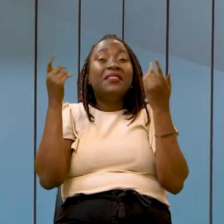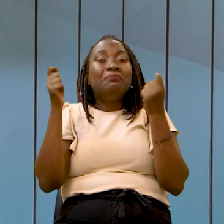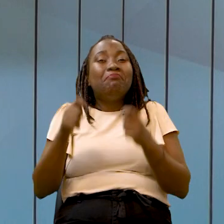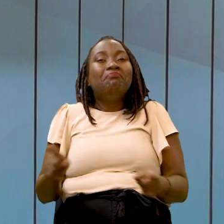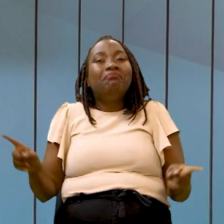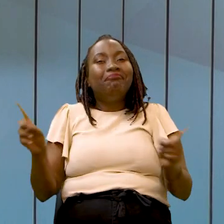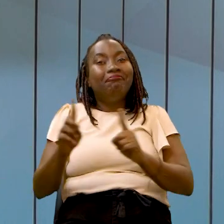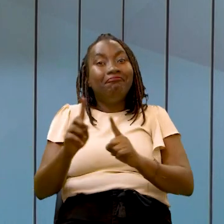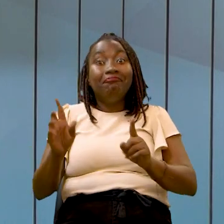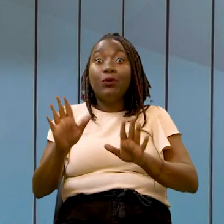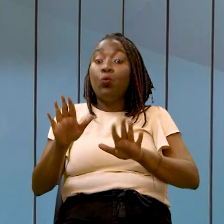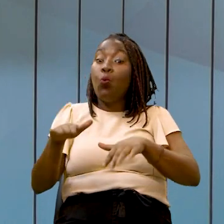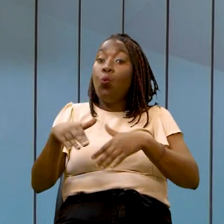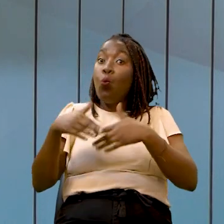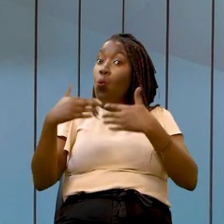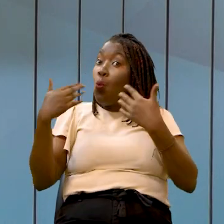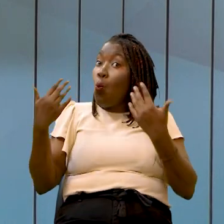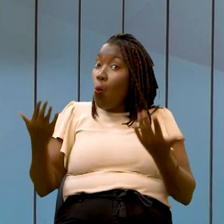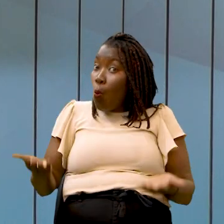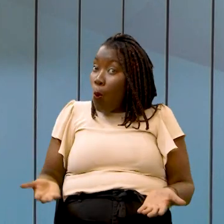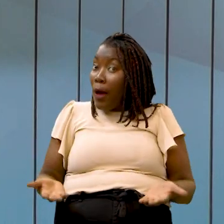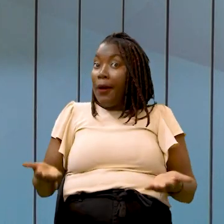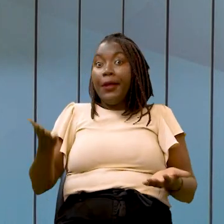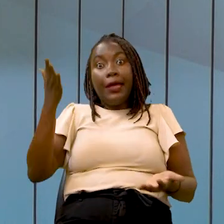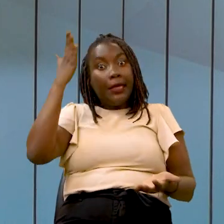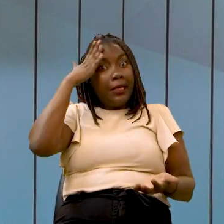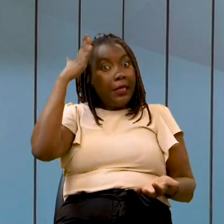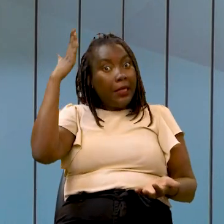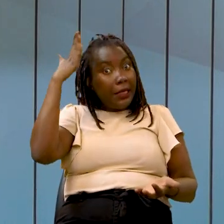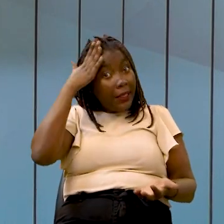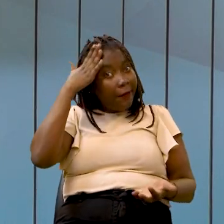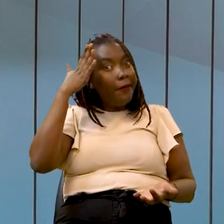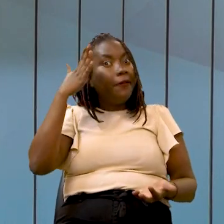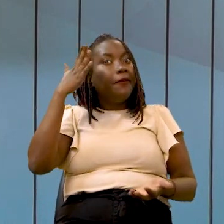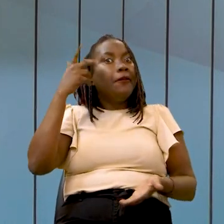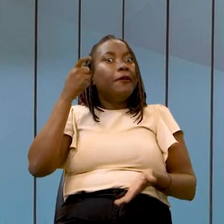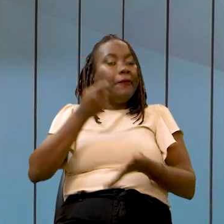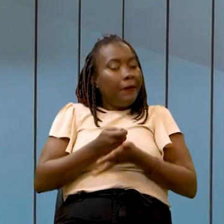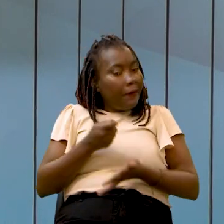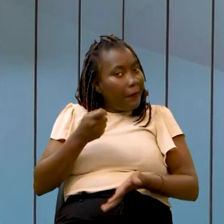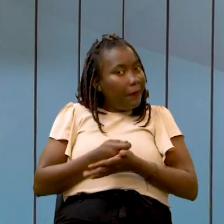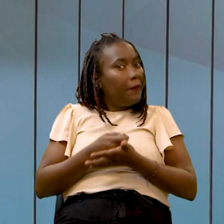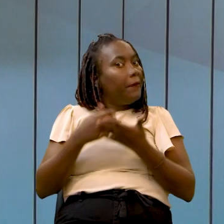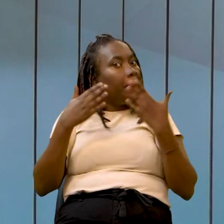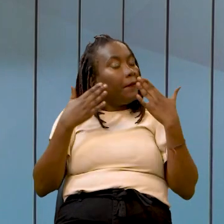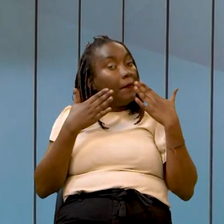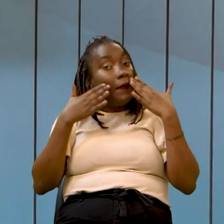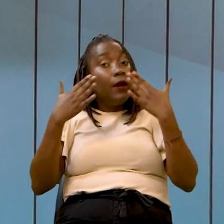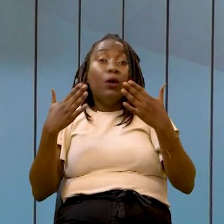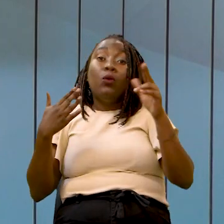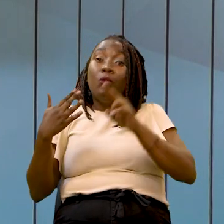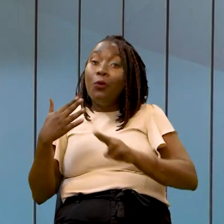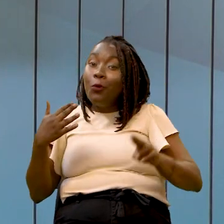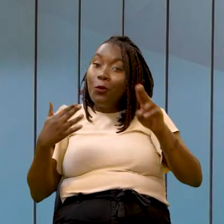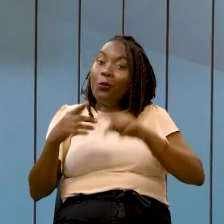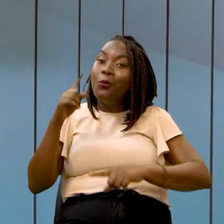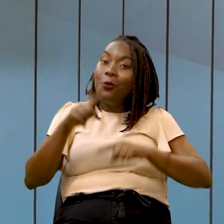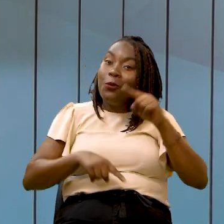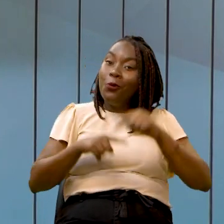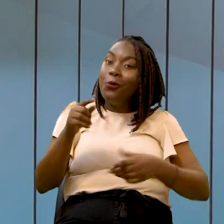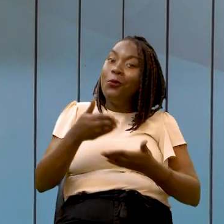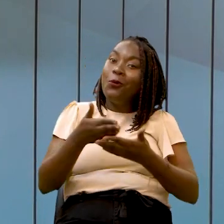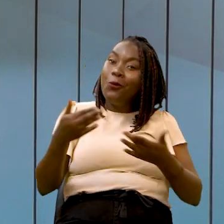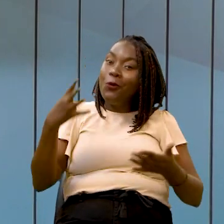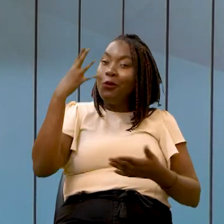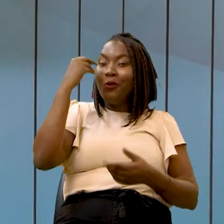exposição desnecessária. Mas quando for, a gente já souber que vai ter essa exposição,